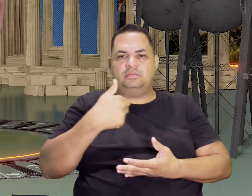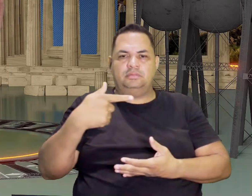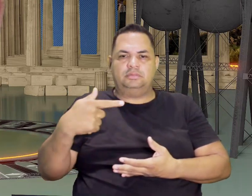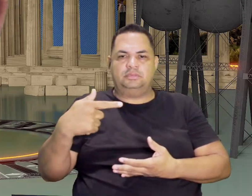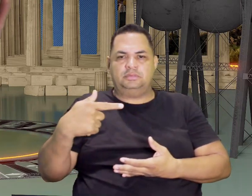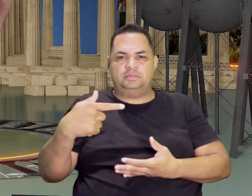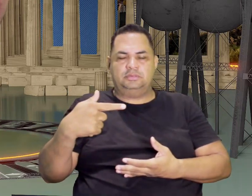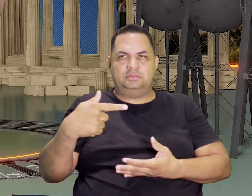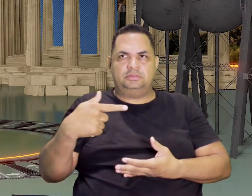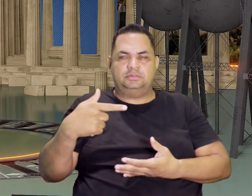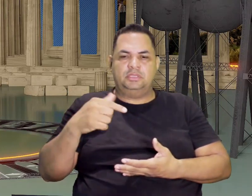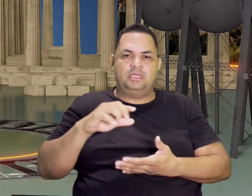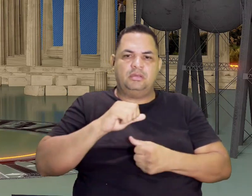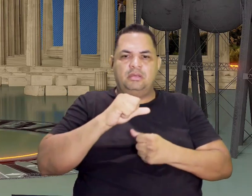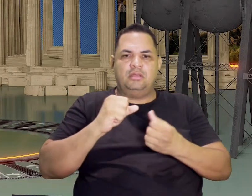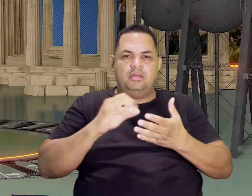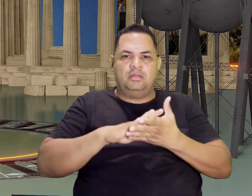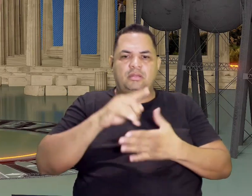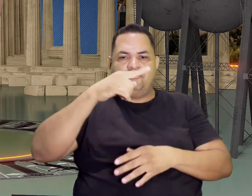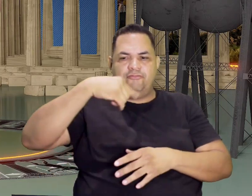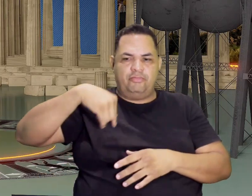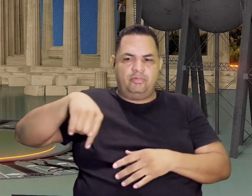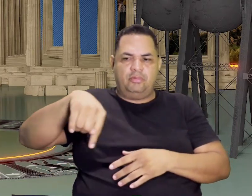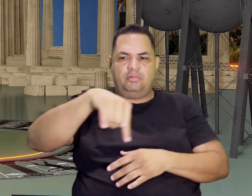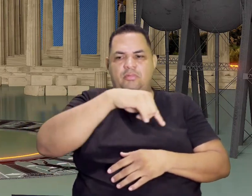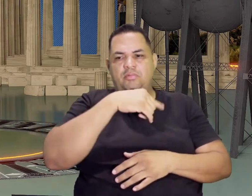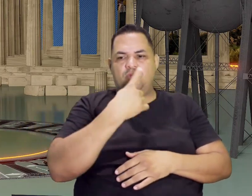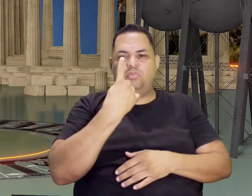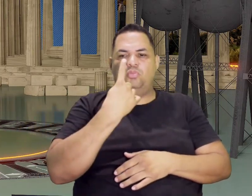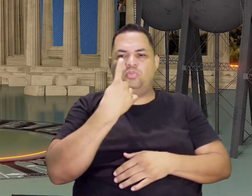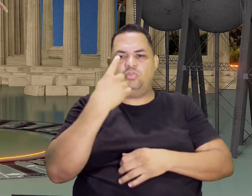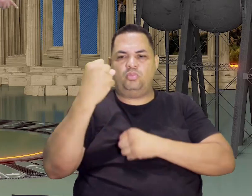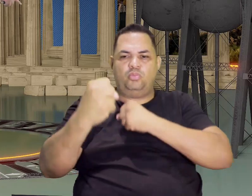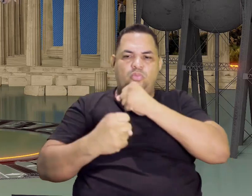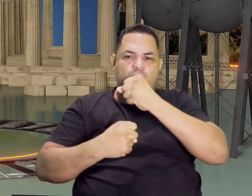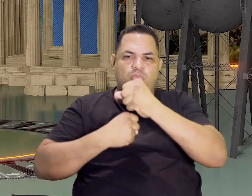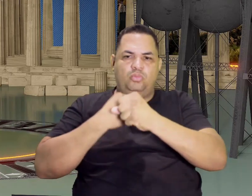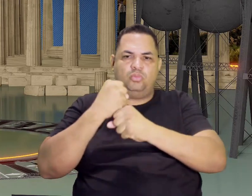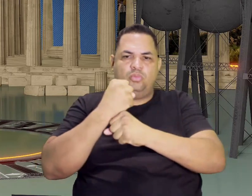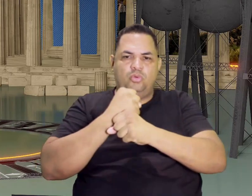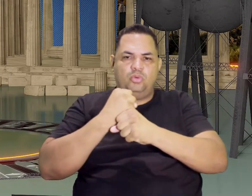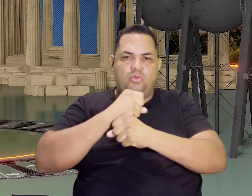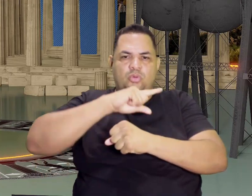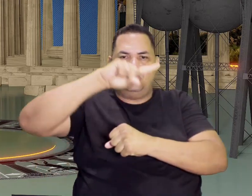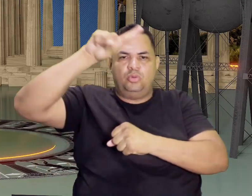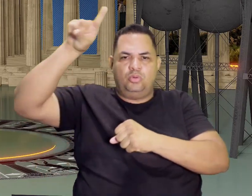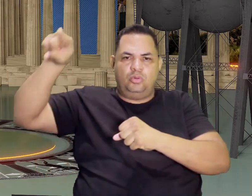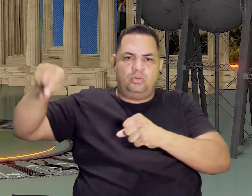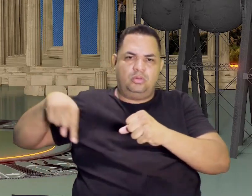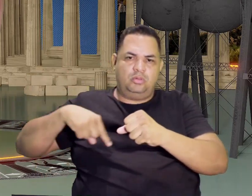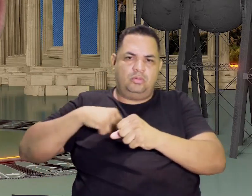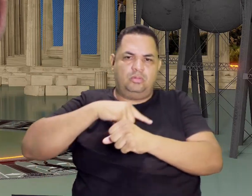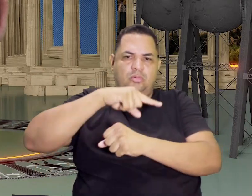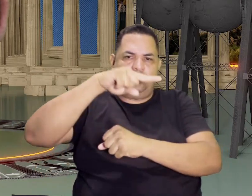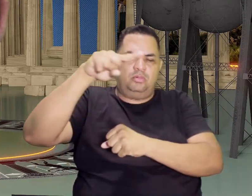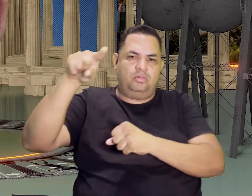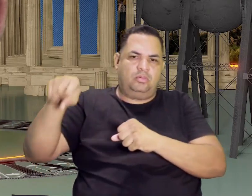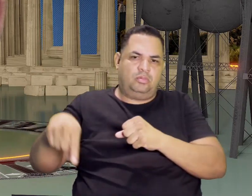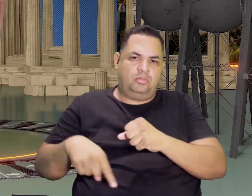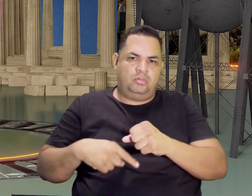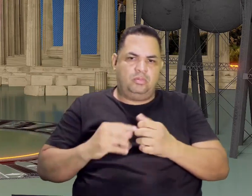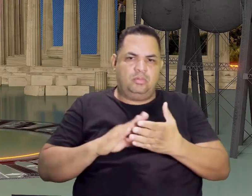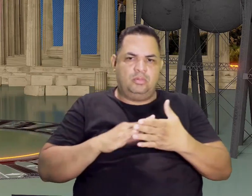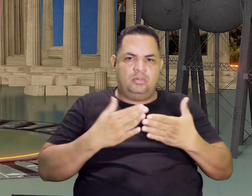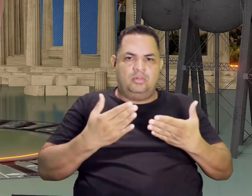17, você deu uma volta em torno desse Sol, um ano. A Terra ela demora um ano para girar em torno dele.